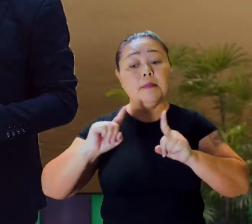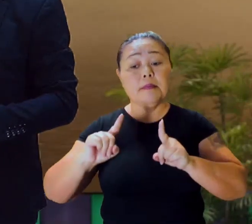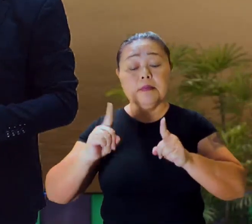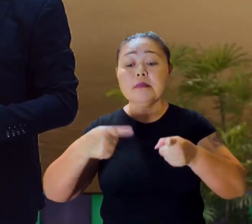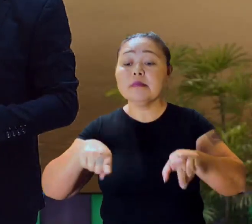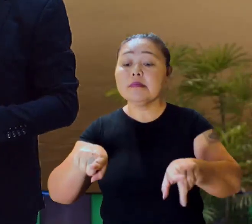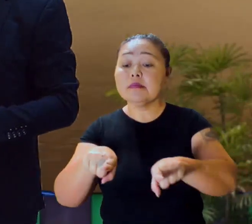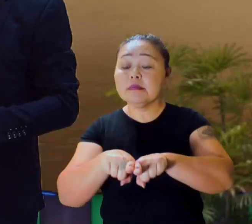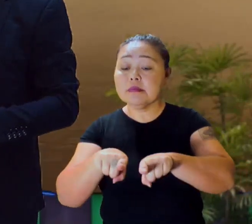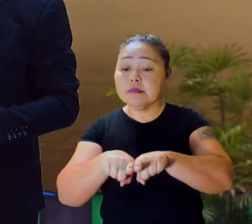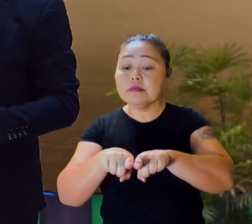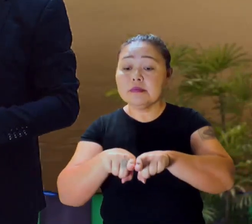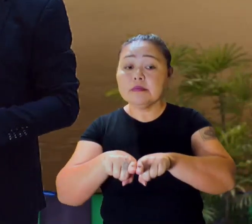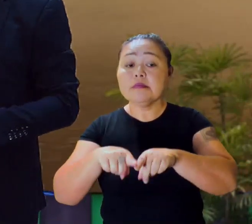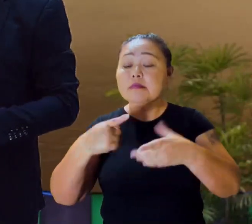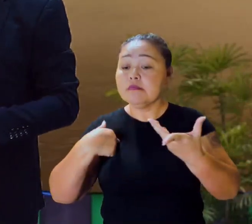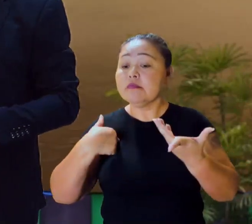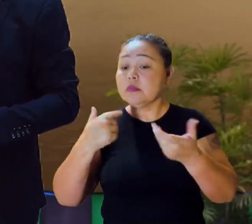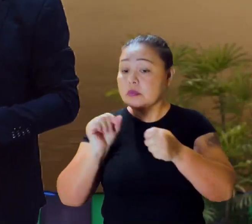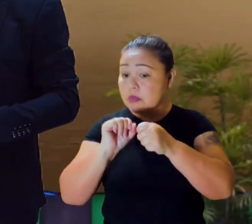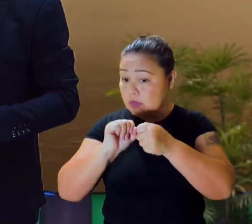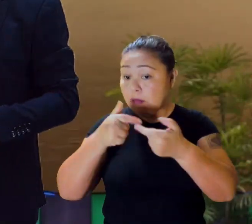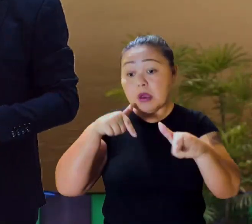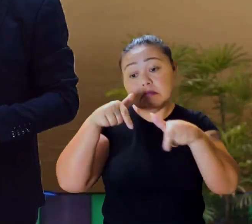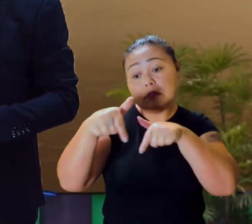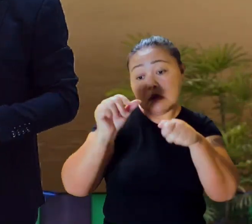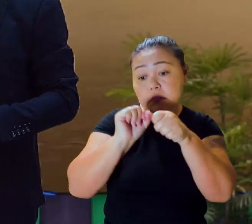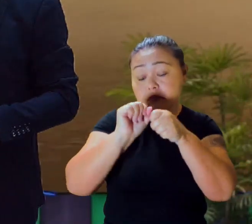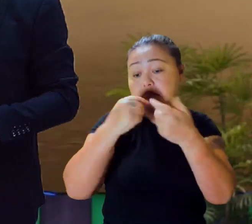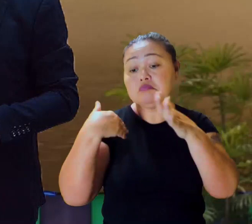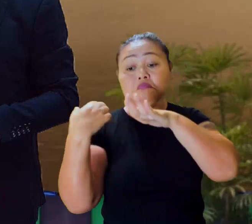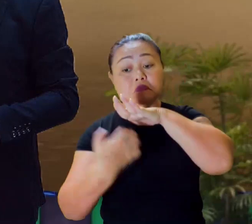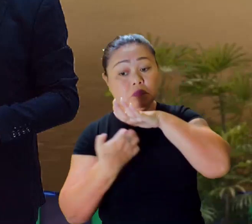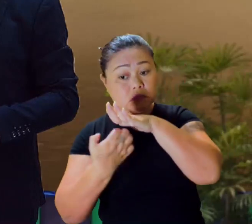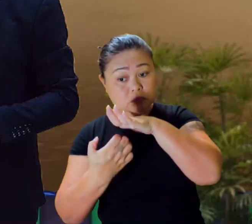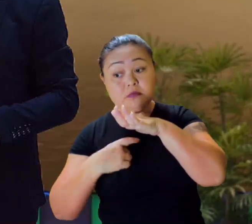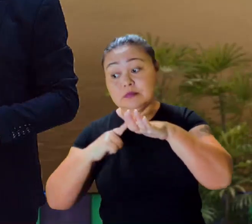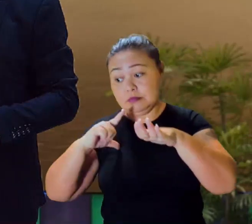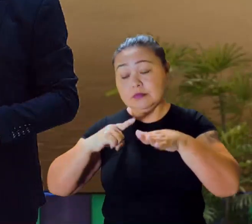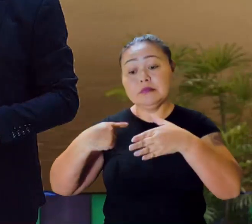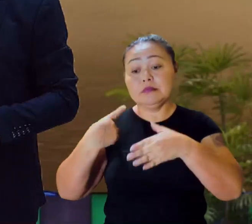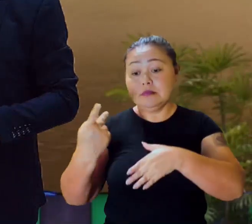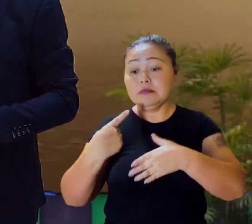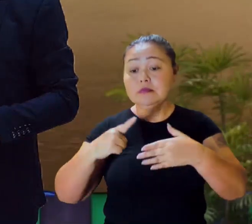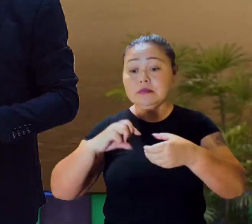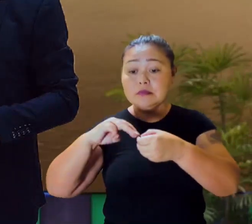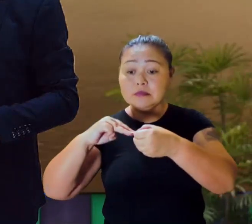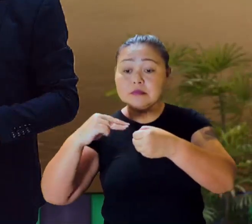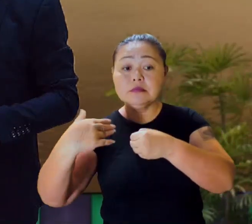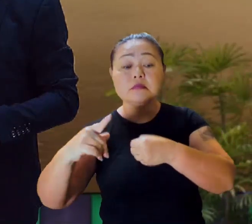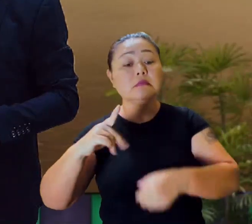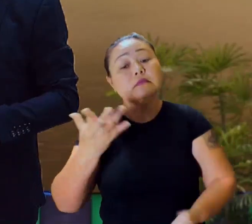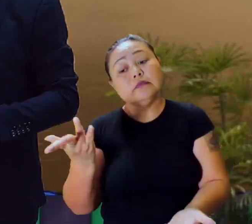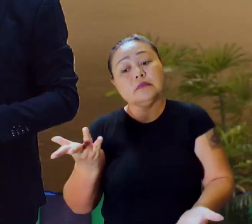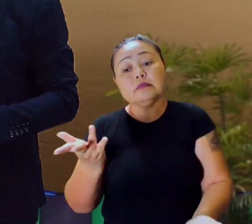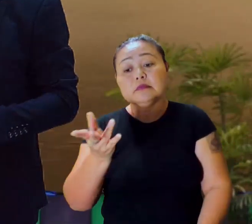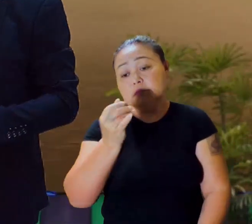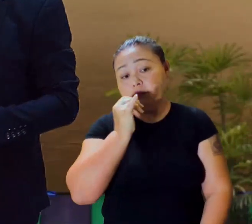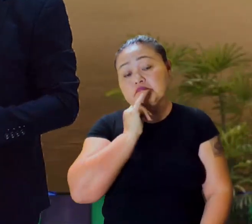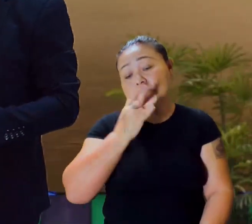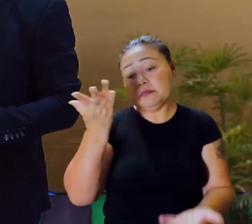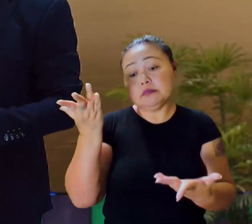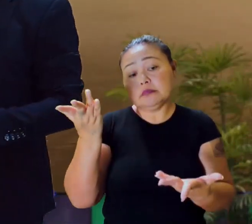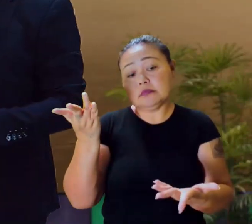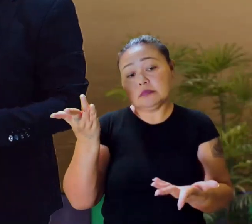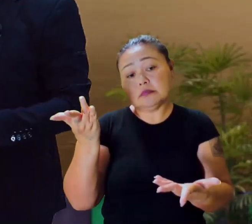também essas características como indústria, serviços, que elas também passam a ofertar. É tipo assim, ó, vamos pensar aqui na